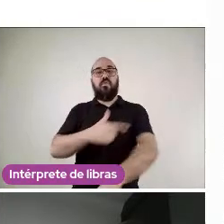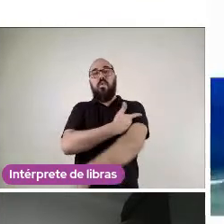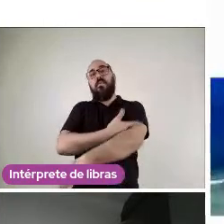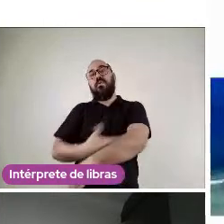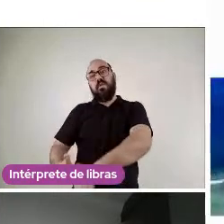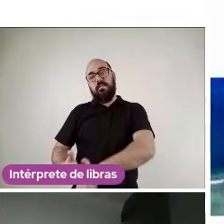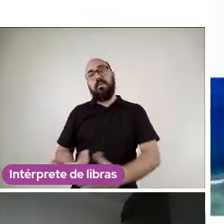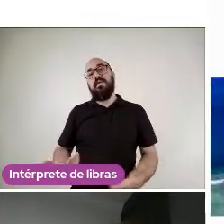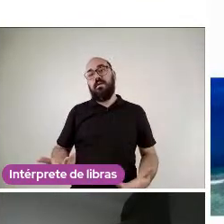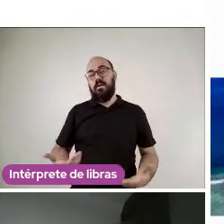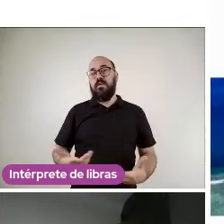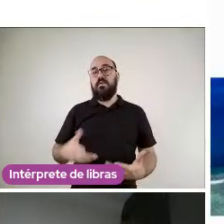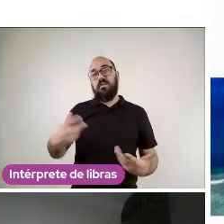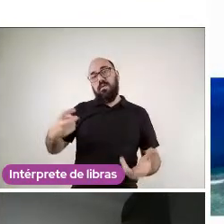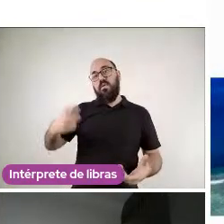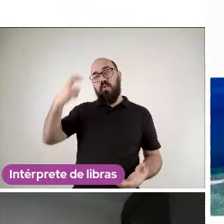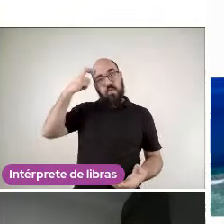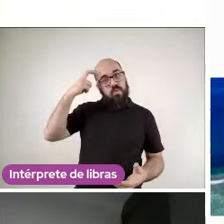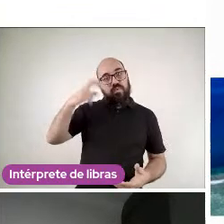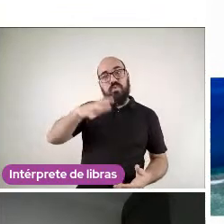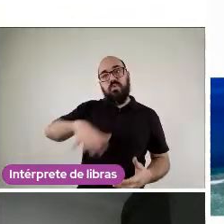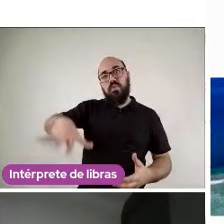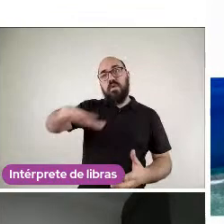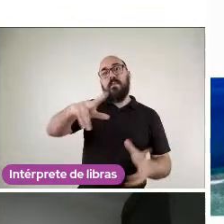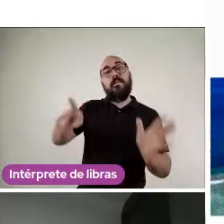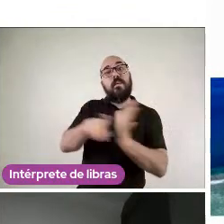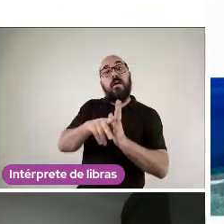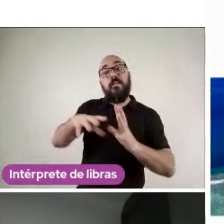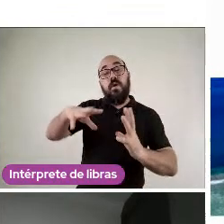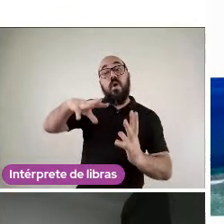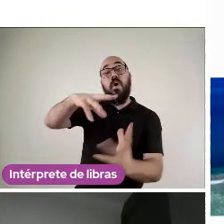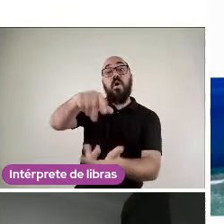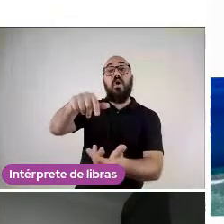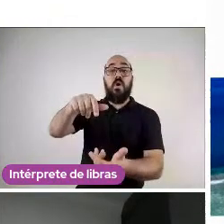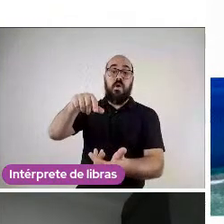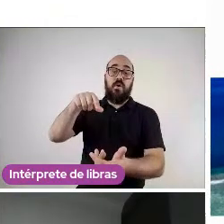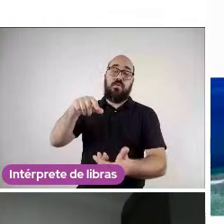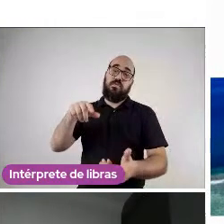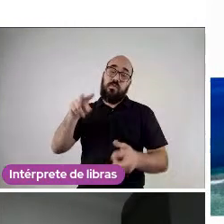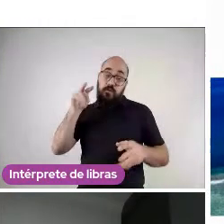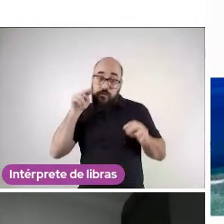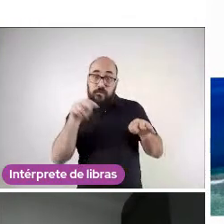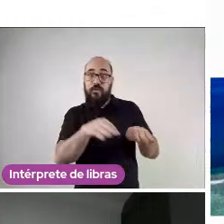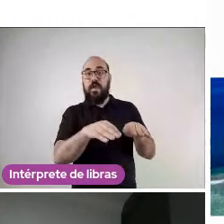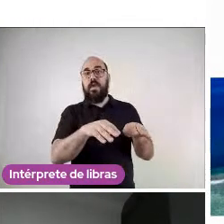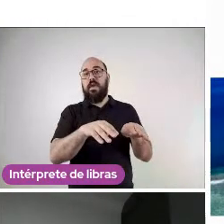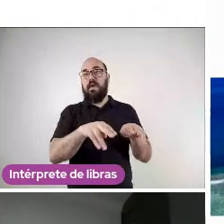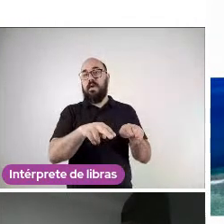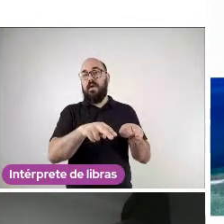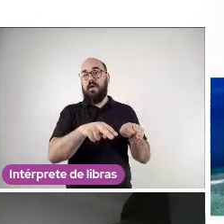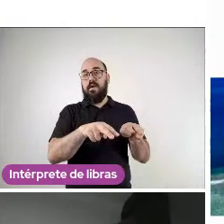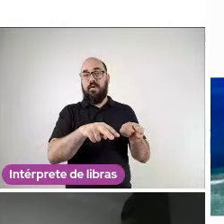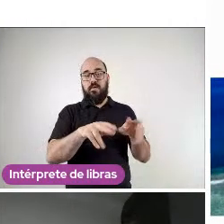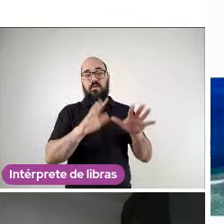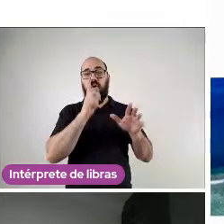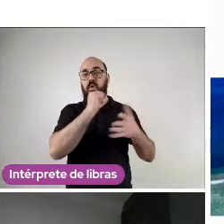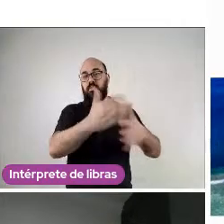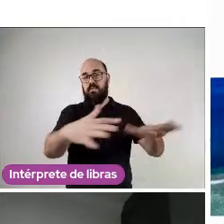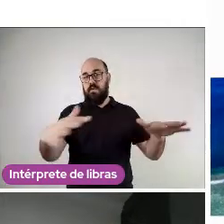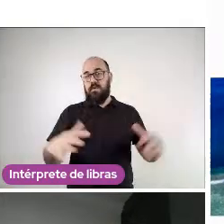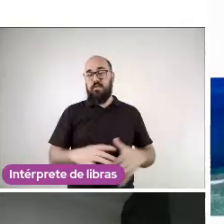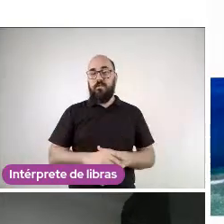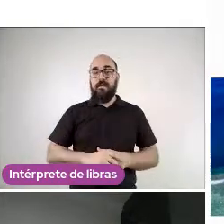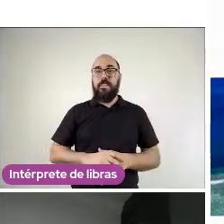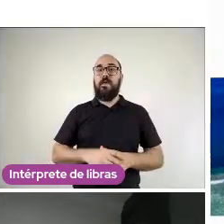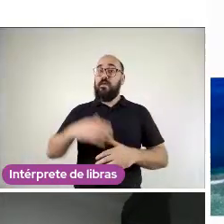muito com a cultura oceânica. Então, esses são, já falamos dos três objetivos, já falamos dos 10 desafios, e aqui